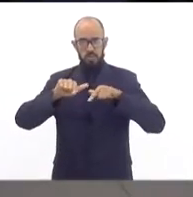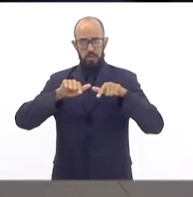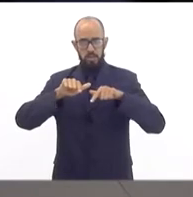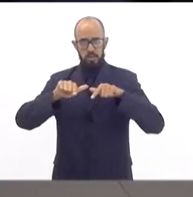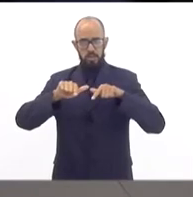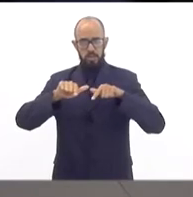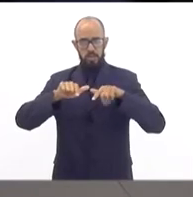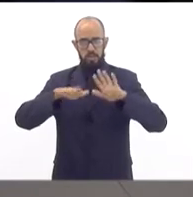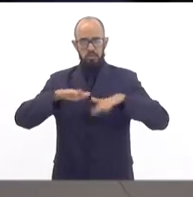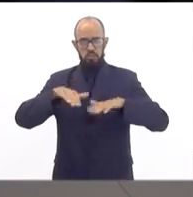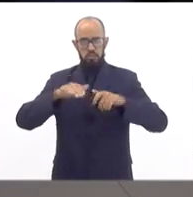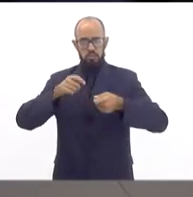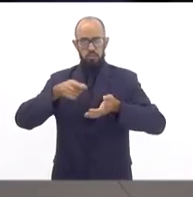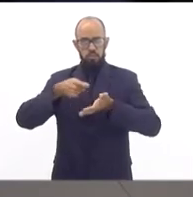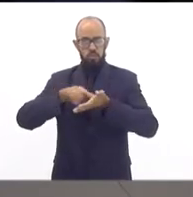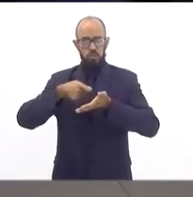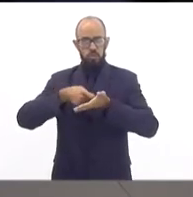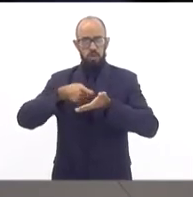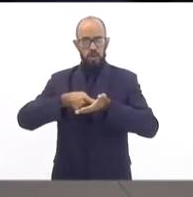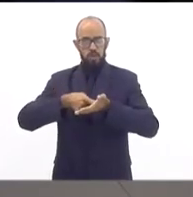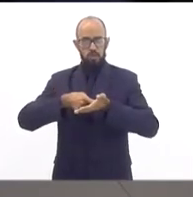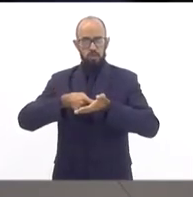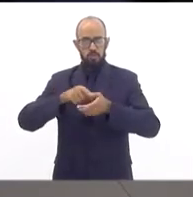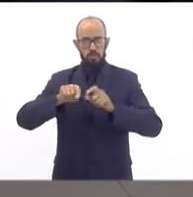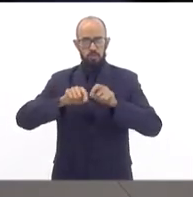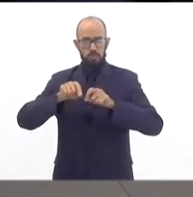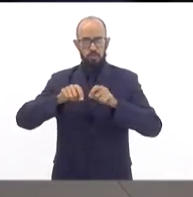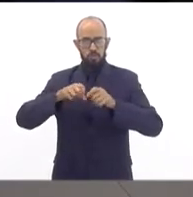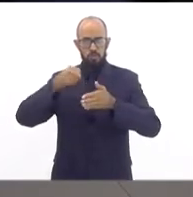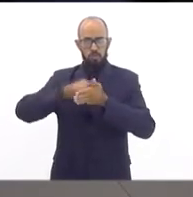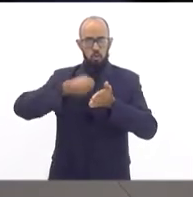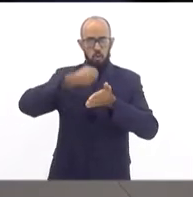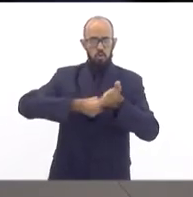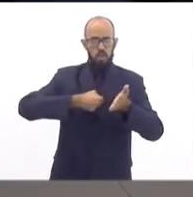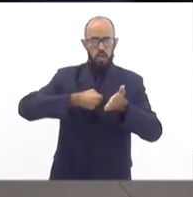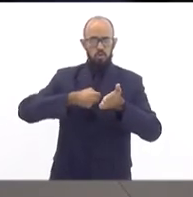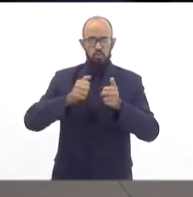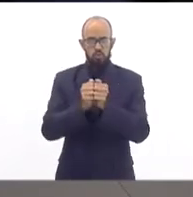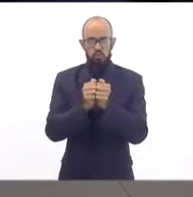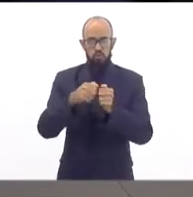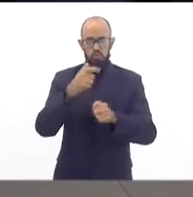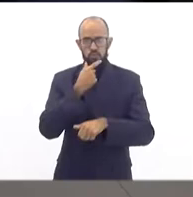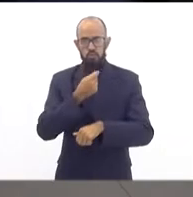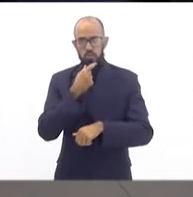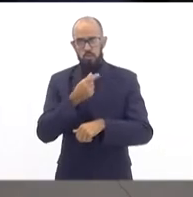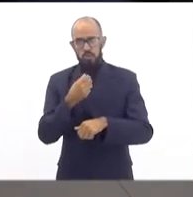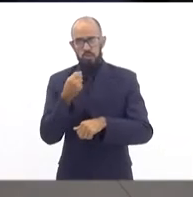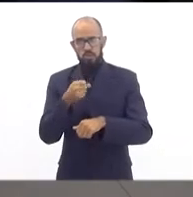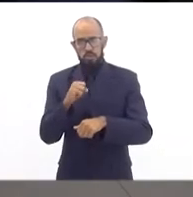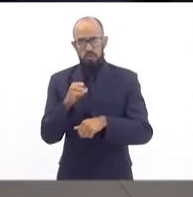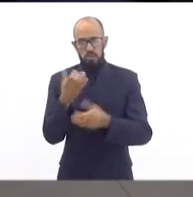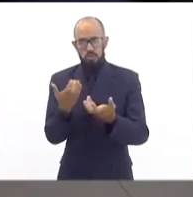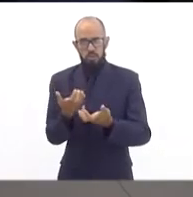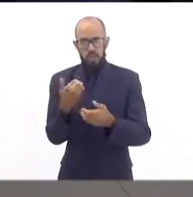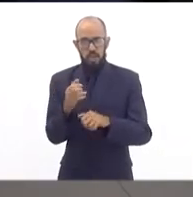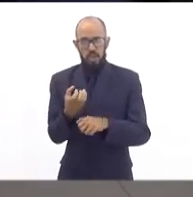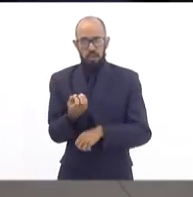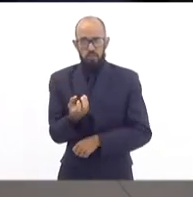somos obrigadas a degladiar com os homens, se quisermos